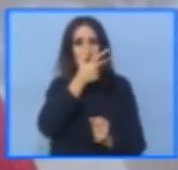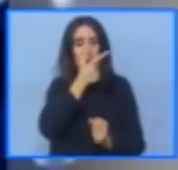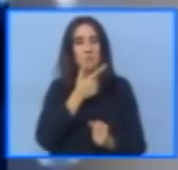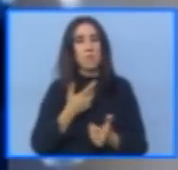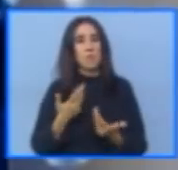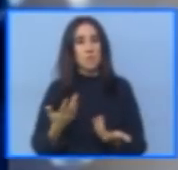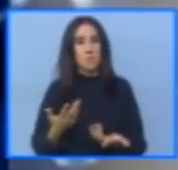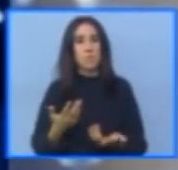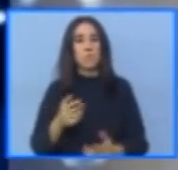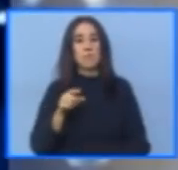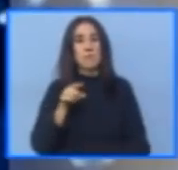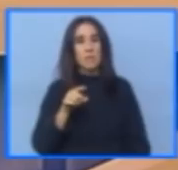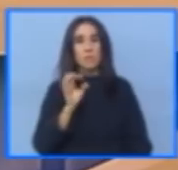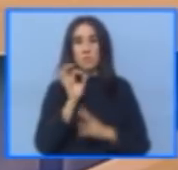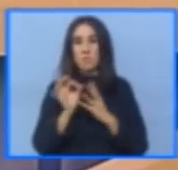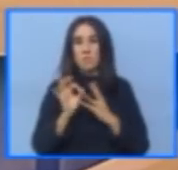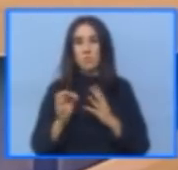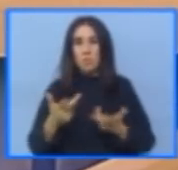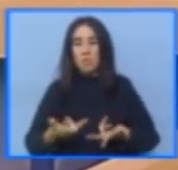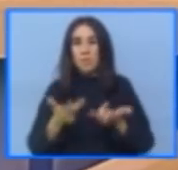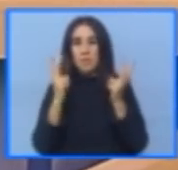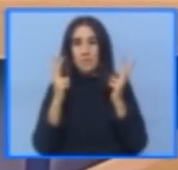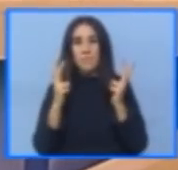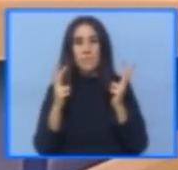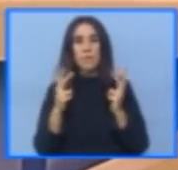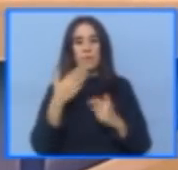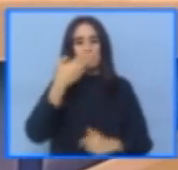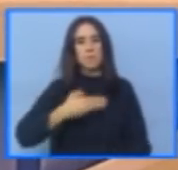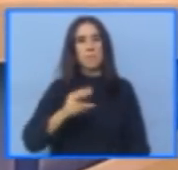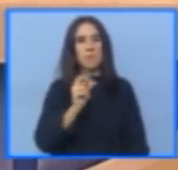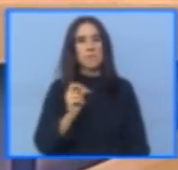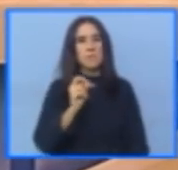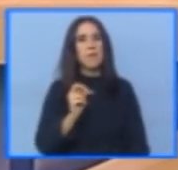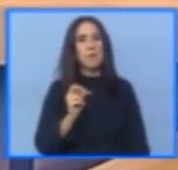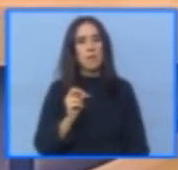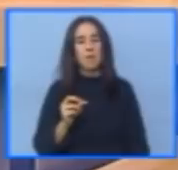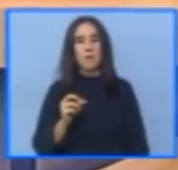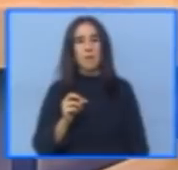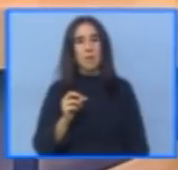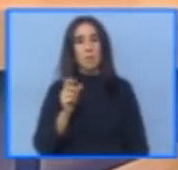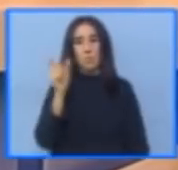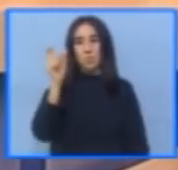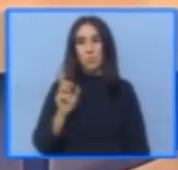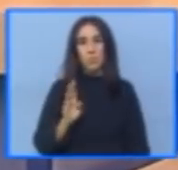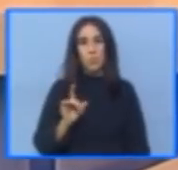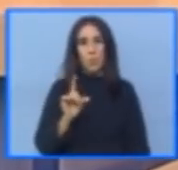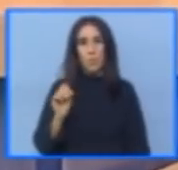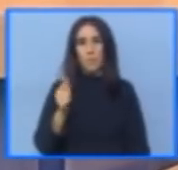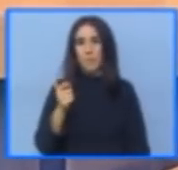E então, esta característica livre, nesta terceira semana, é, olhando um pouco para esta figura de João Batista,